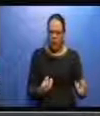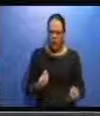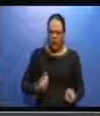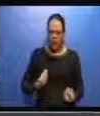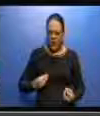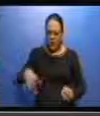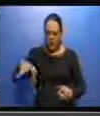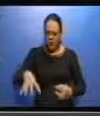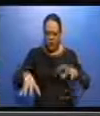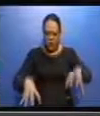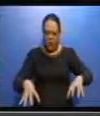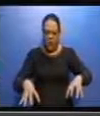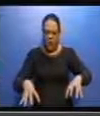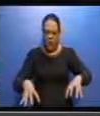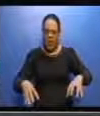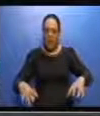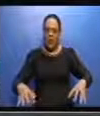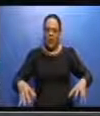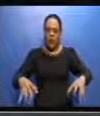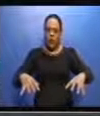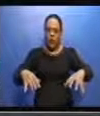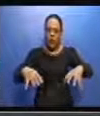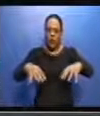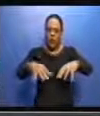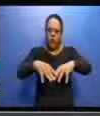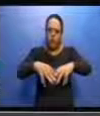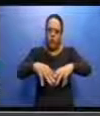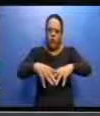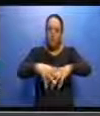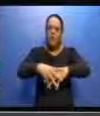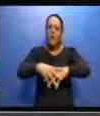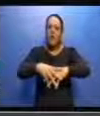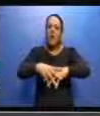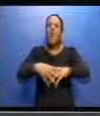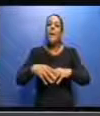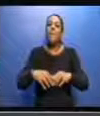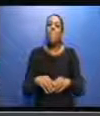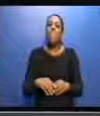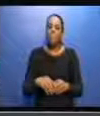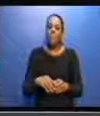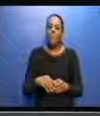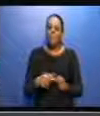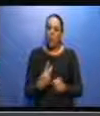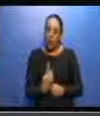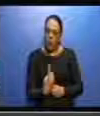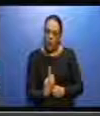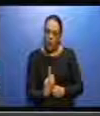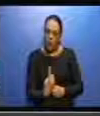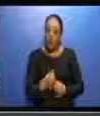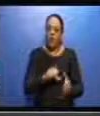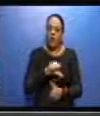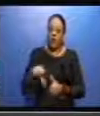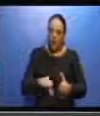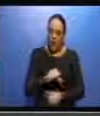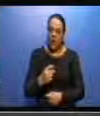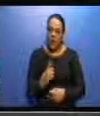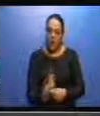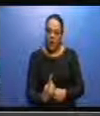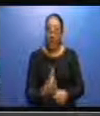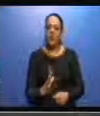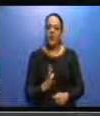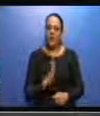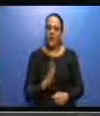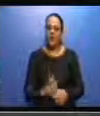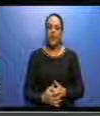limites entre os municípios continuam existindo a que tem uma imagem no canto esquerdo vocês podem observar que a placa de limite de